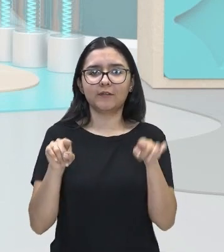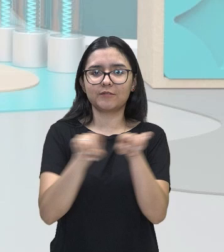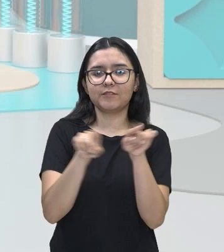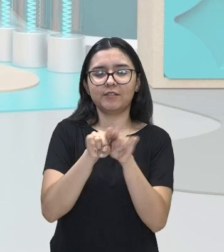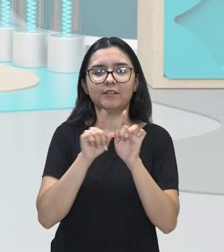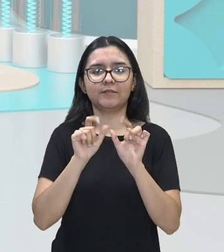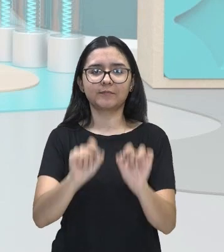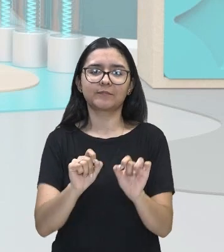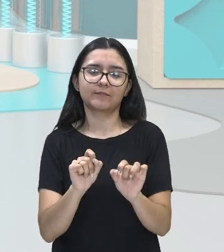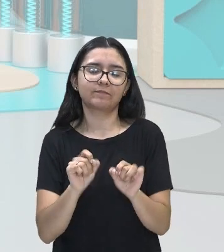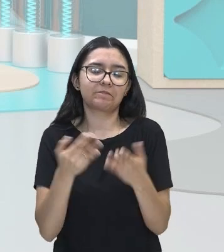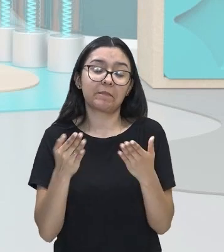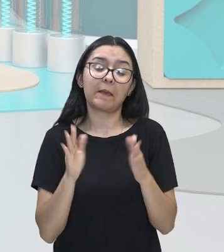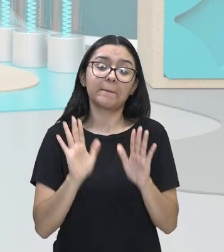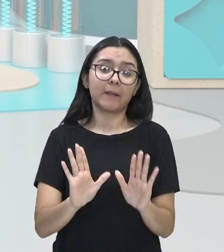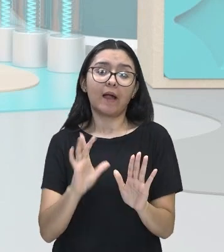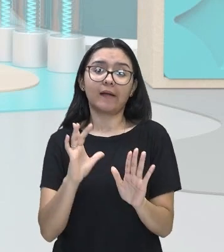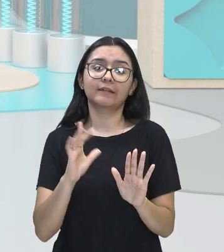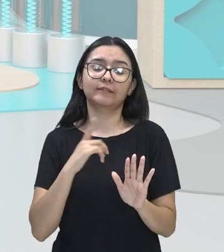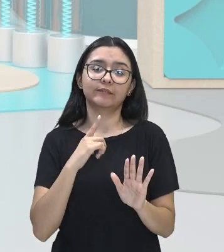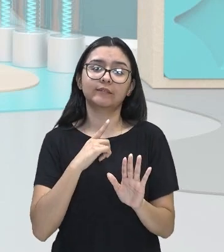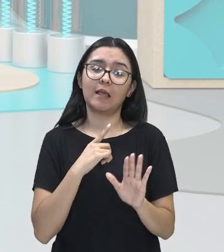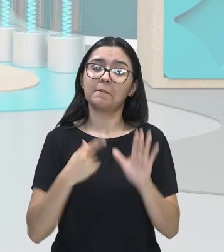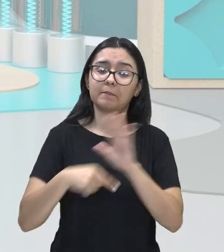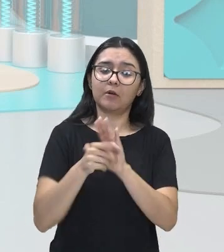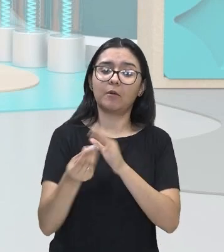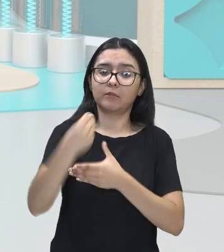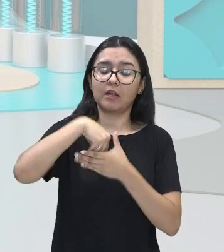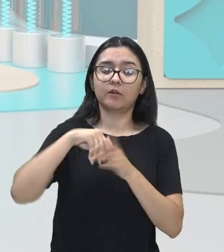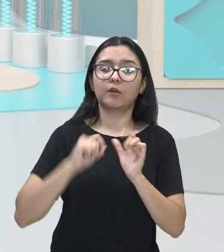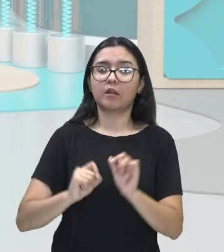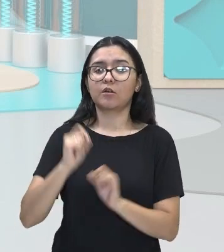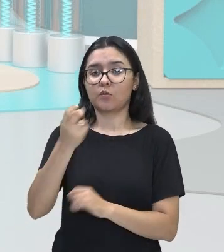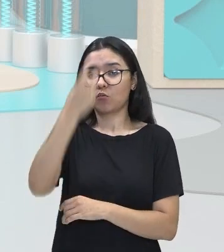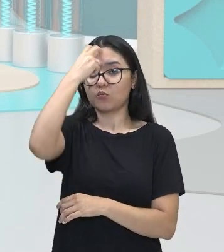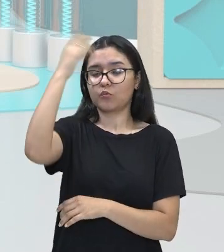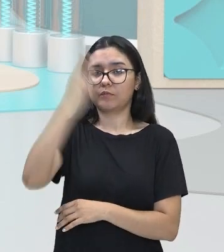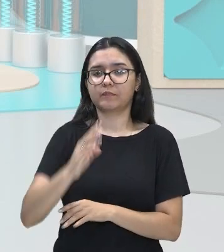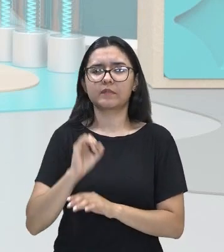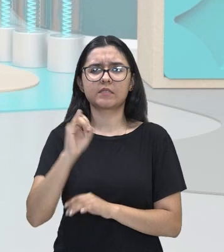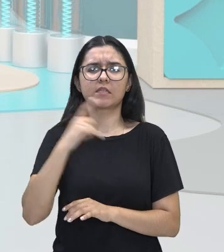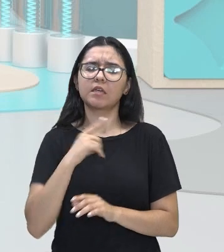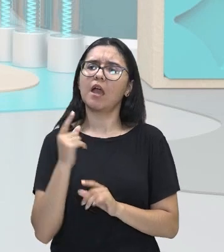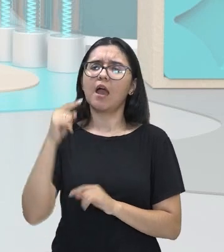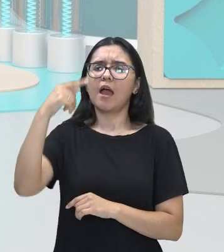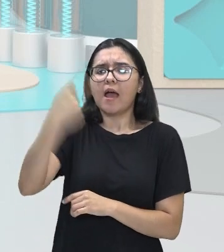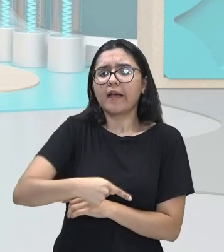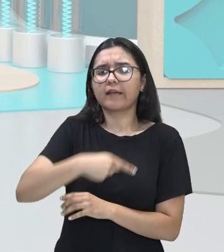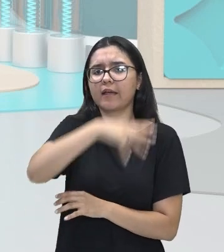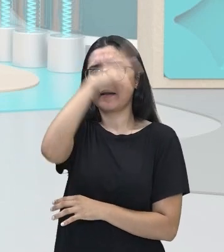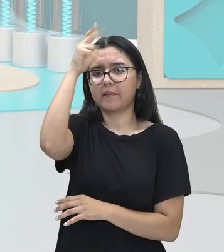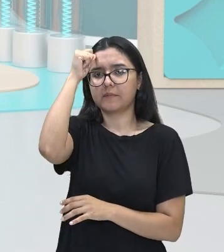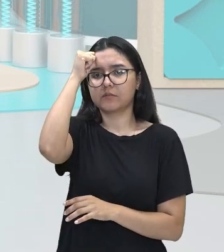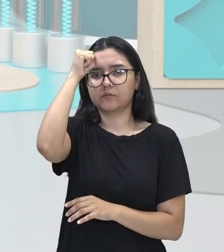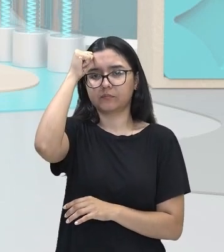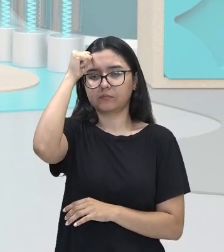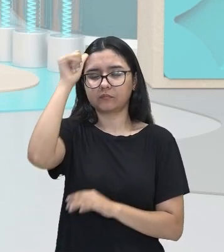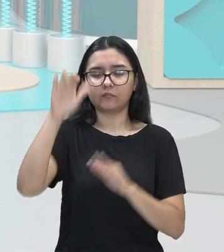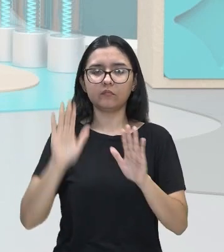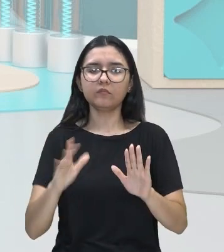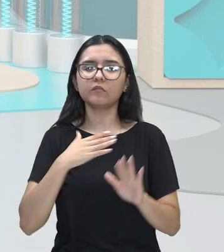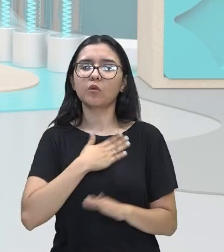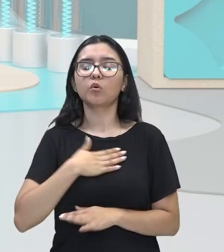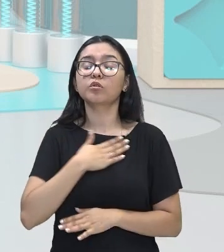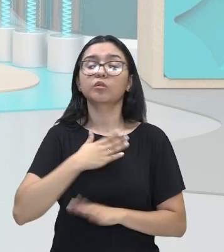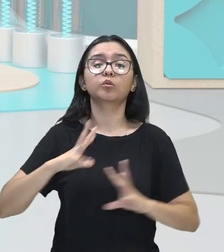mas basicamente está dentro da cultura. Se nós formos olhar para o Amazonas, também não é obrigado todo mundo gostar, mas